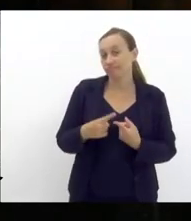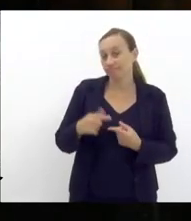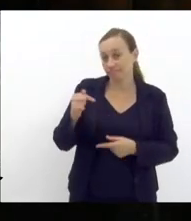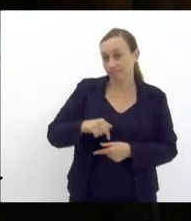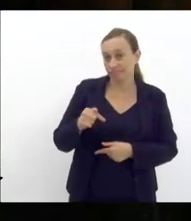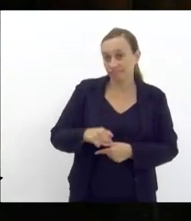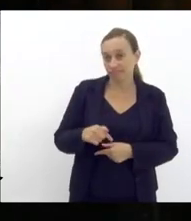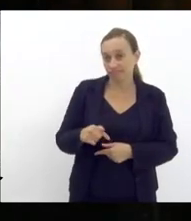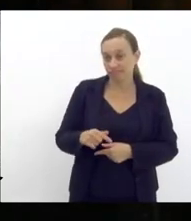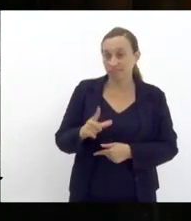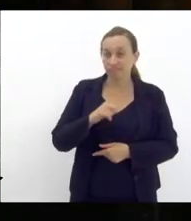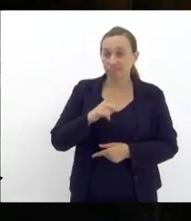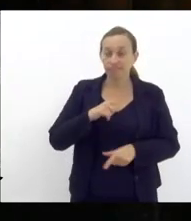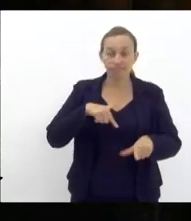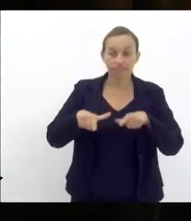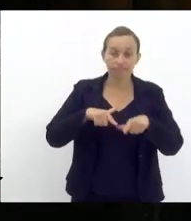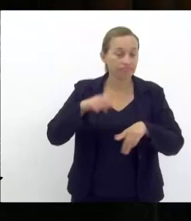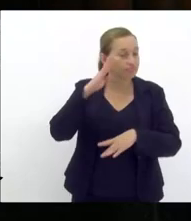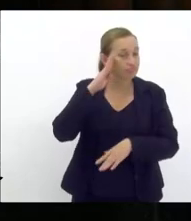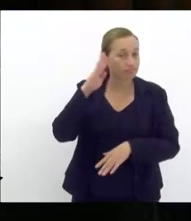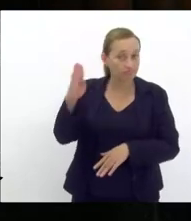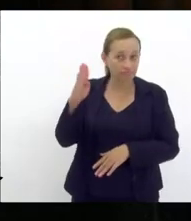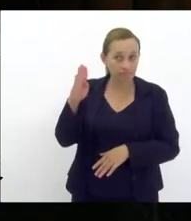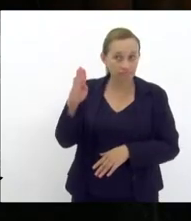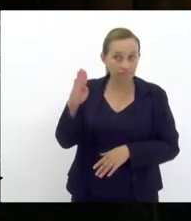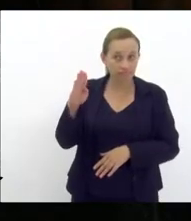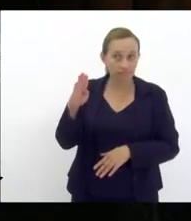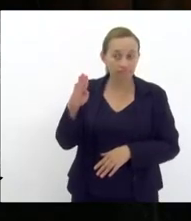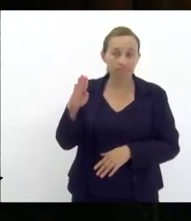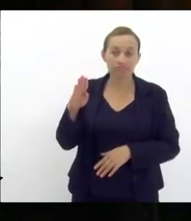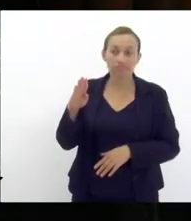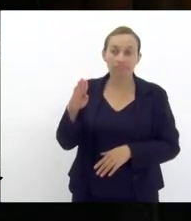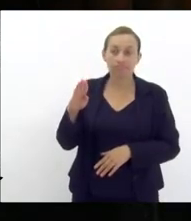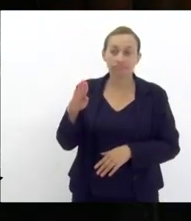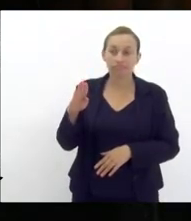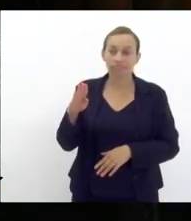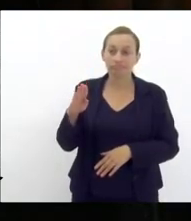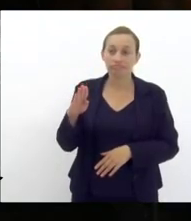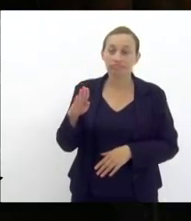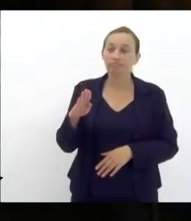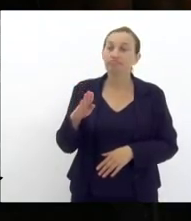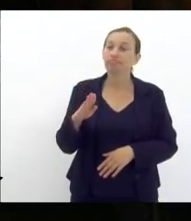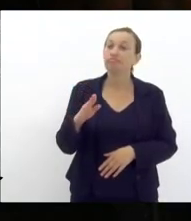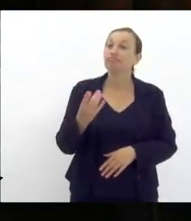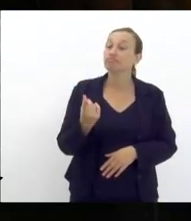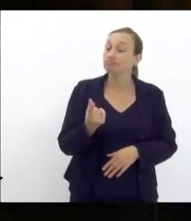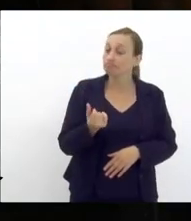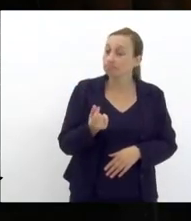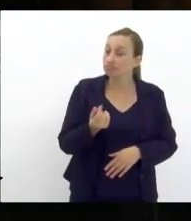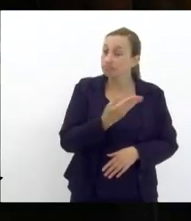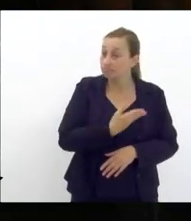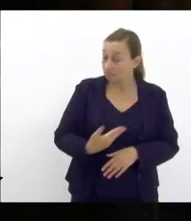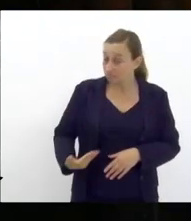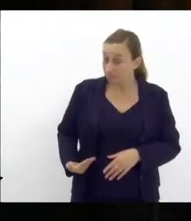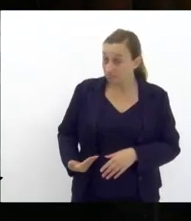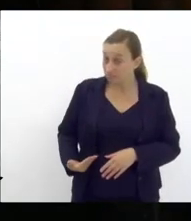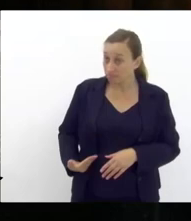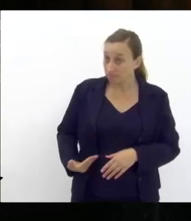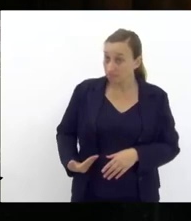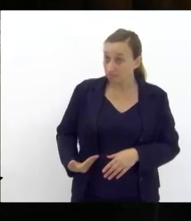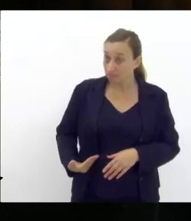a gente tem uma função que é Central colocar as contas desse governo corrupto para todo mundo ver